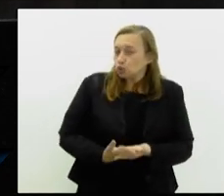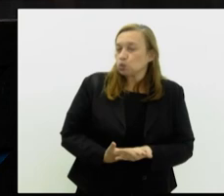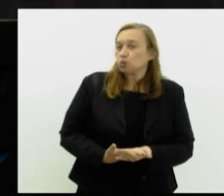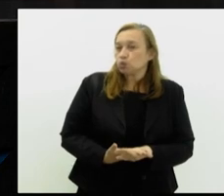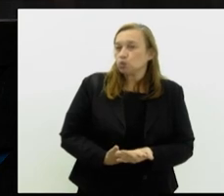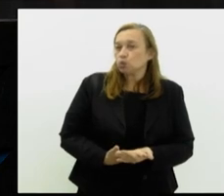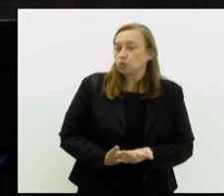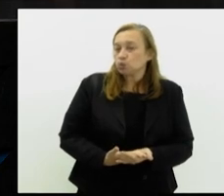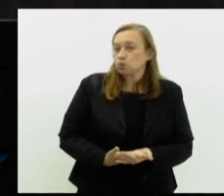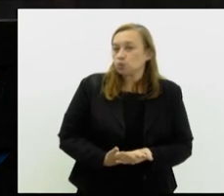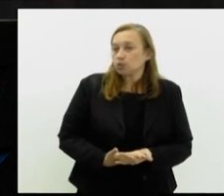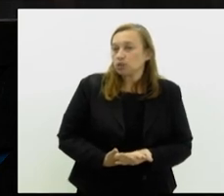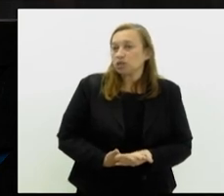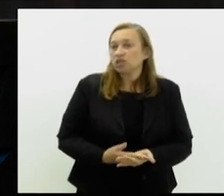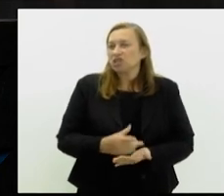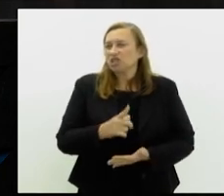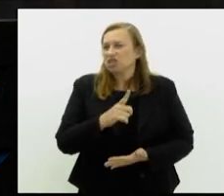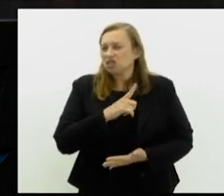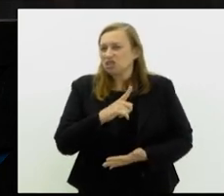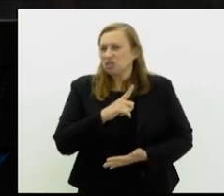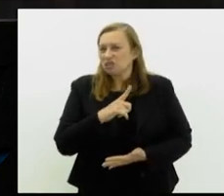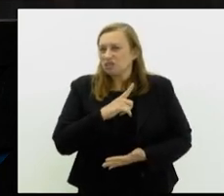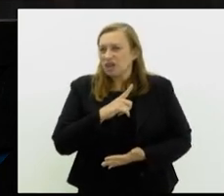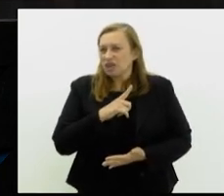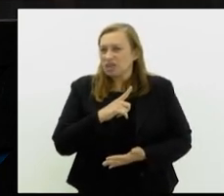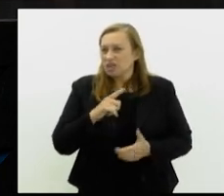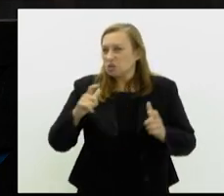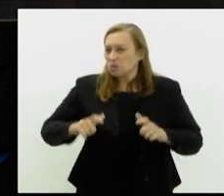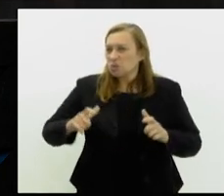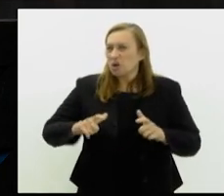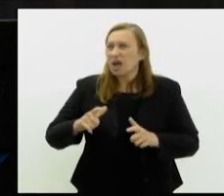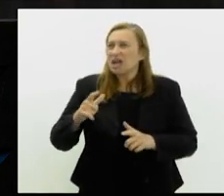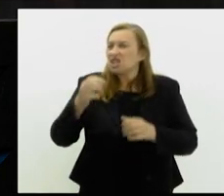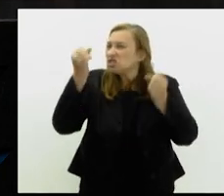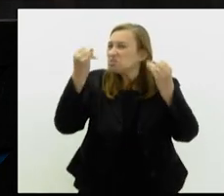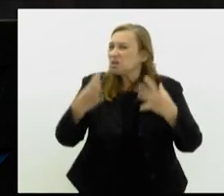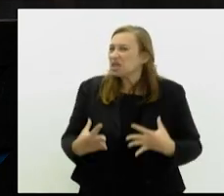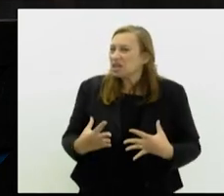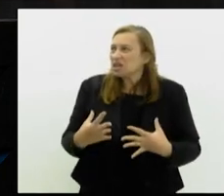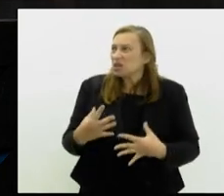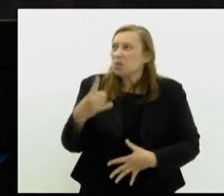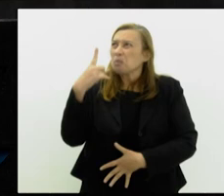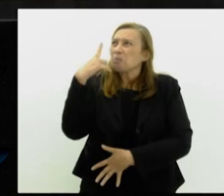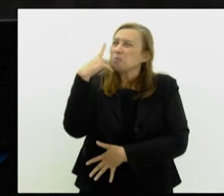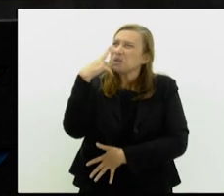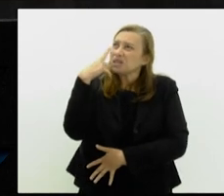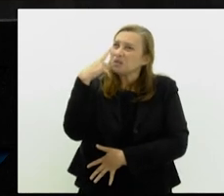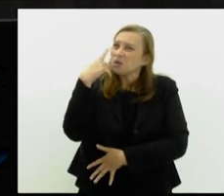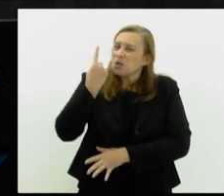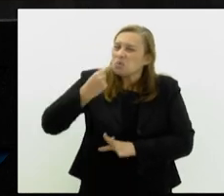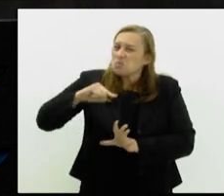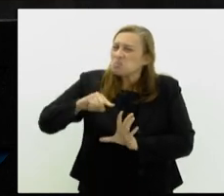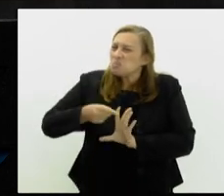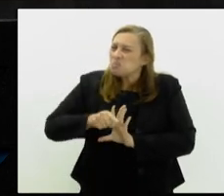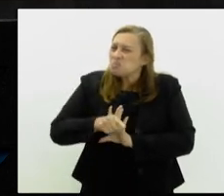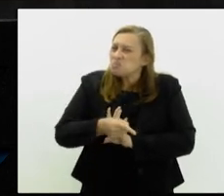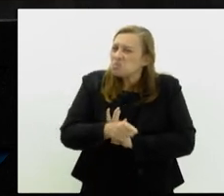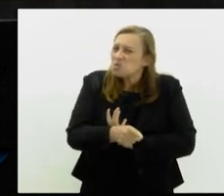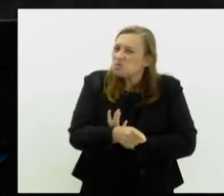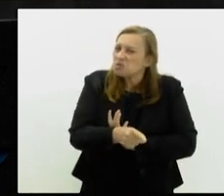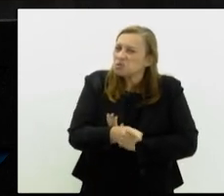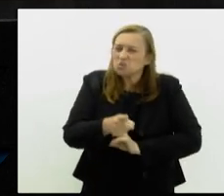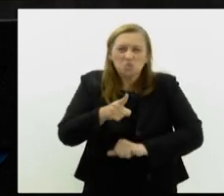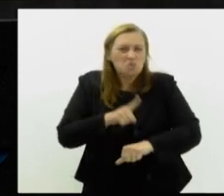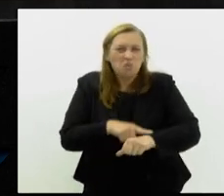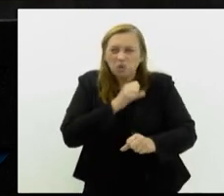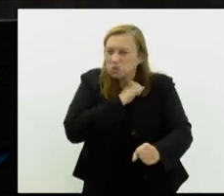num transe somente explicável sobre a ótica de um profundo e arraigado momento